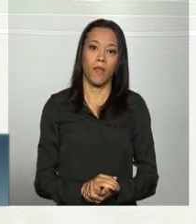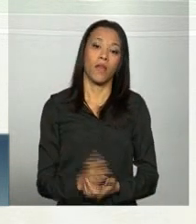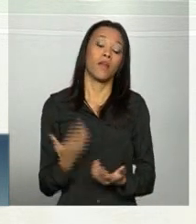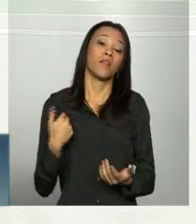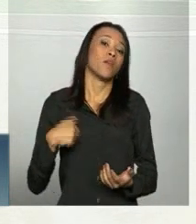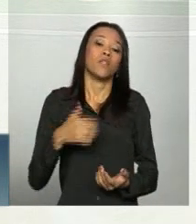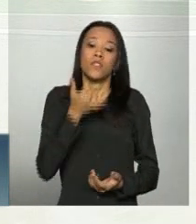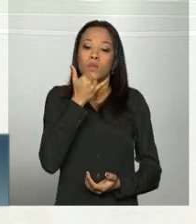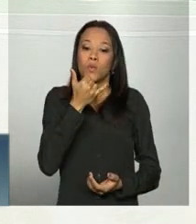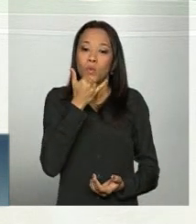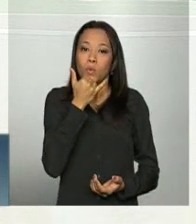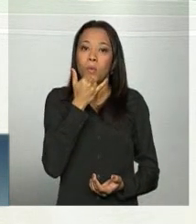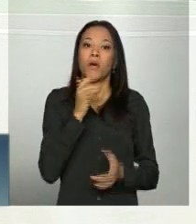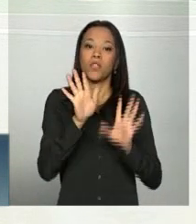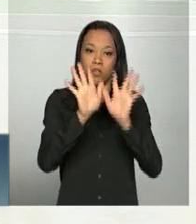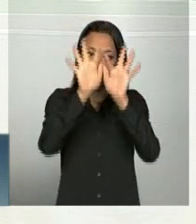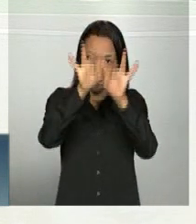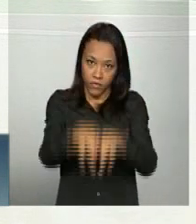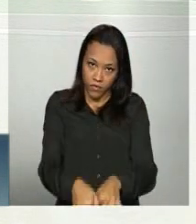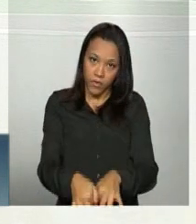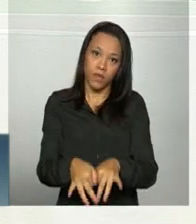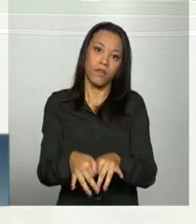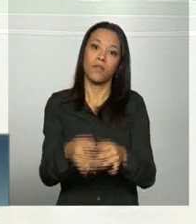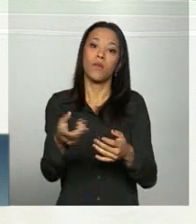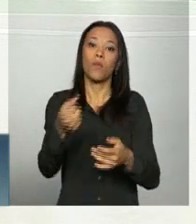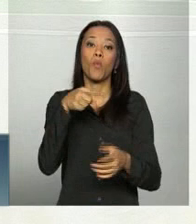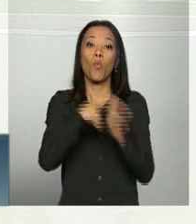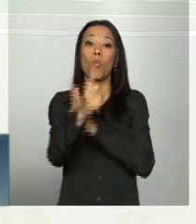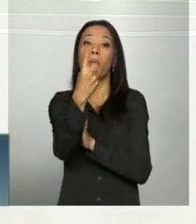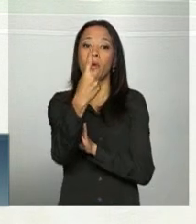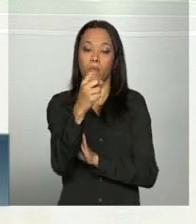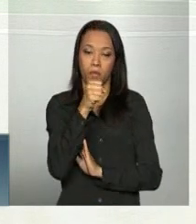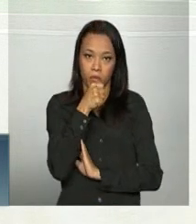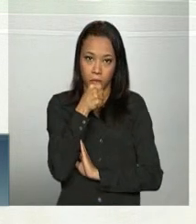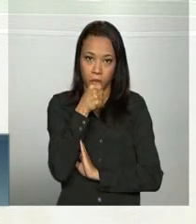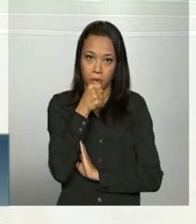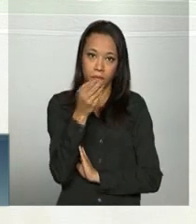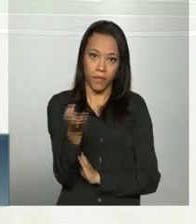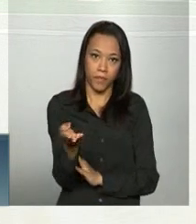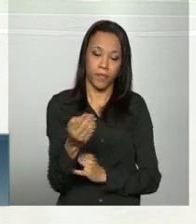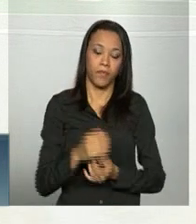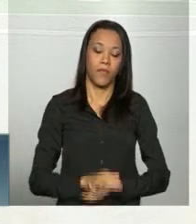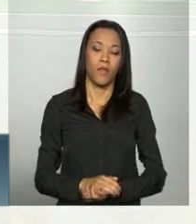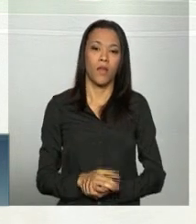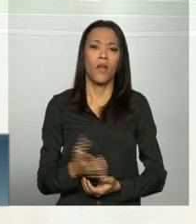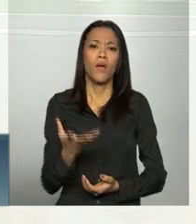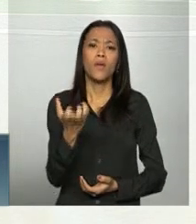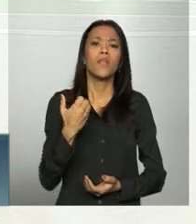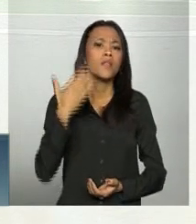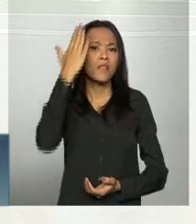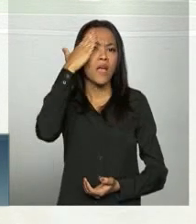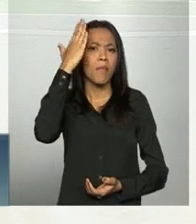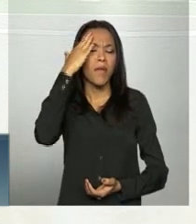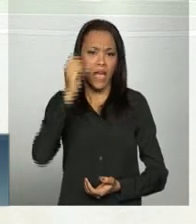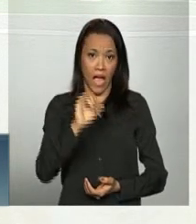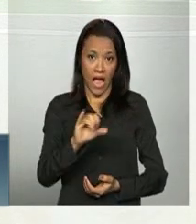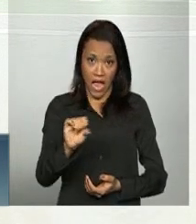boa. Desculpa, ministro. A gente encerra com a Bloomberg aqui. Ministro Raquel, da Bloomberg. Eu queria saber, a inflação saiu